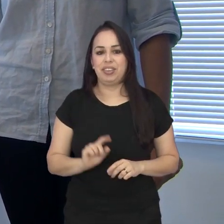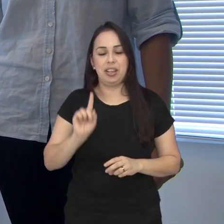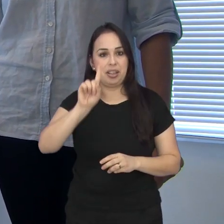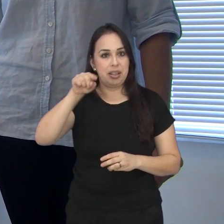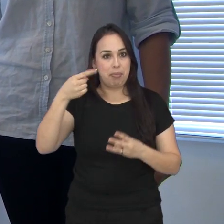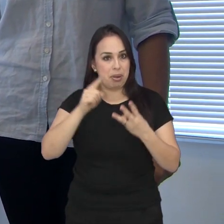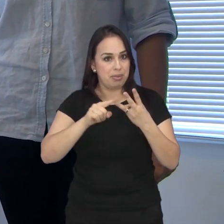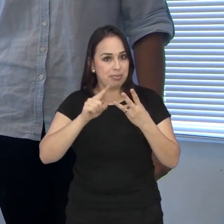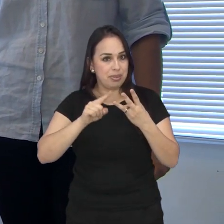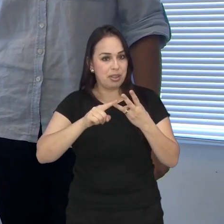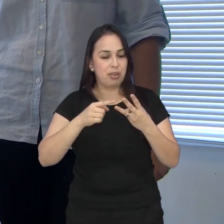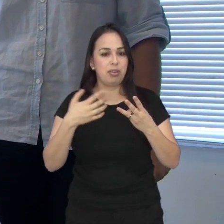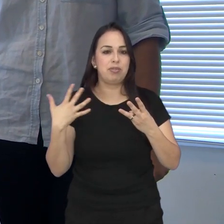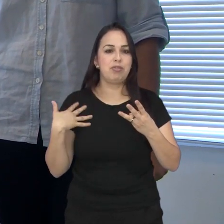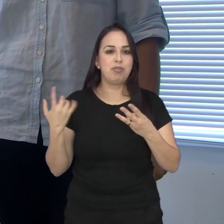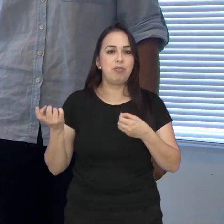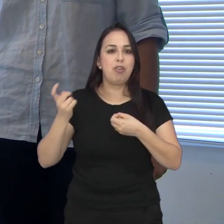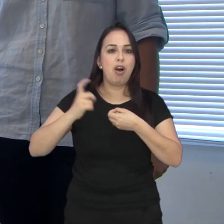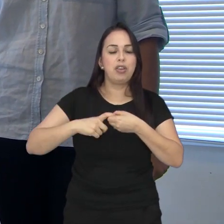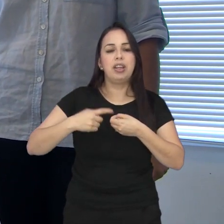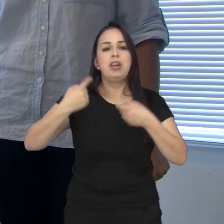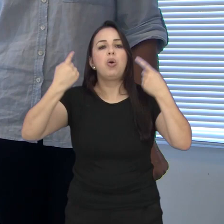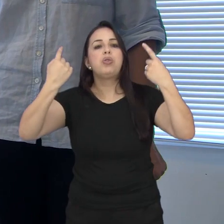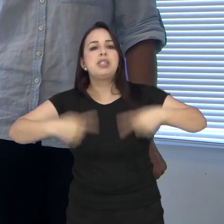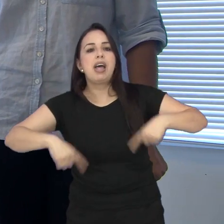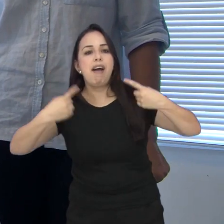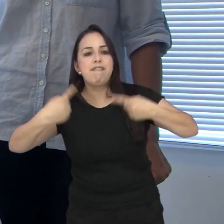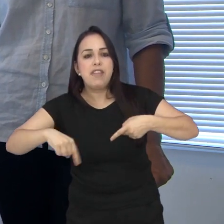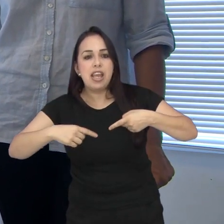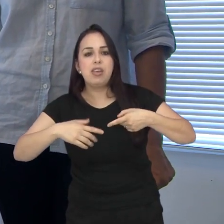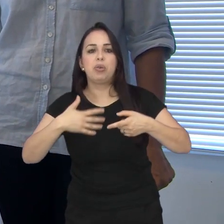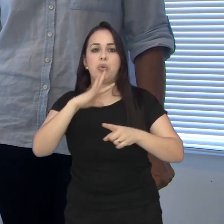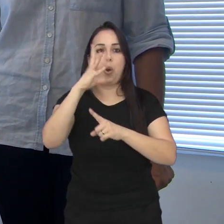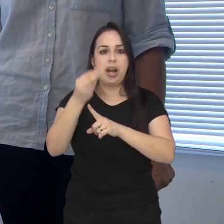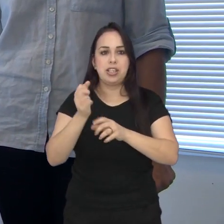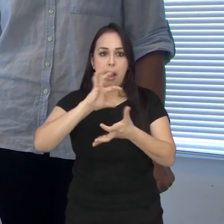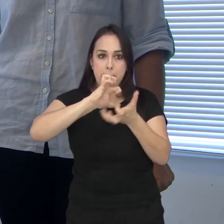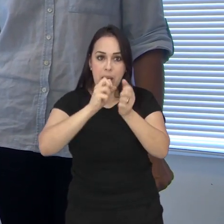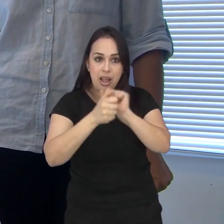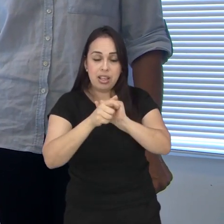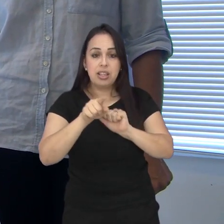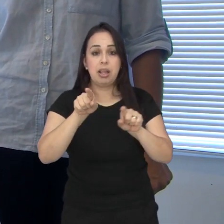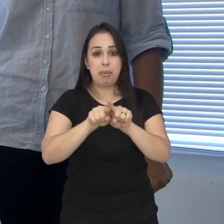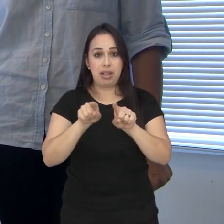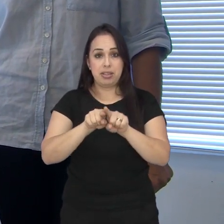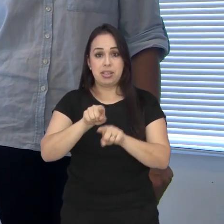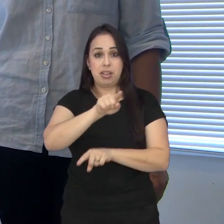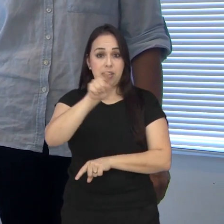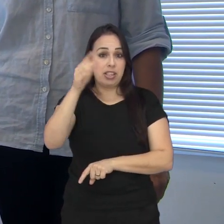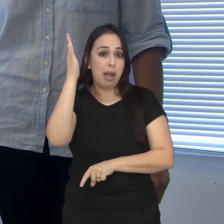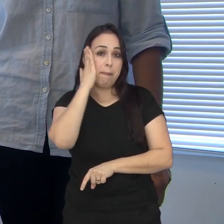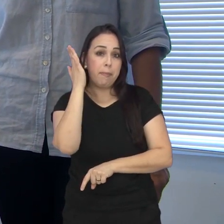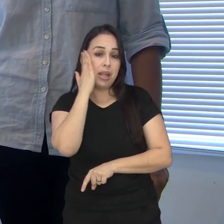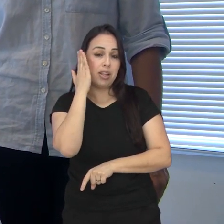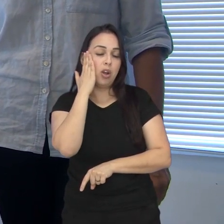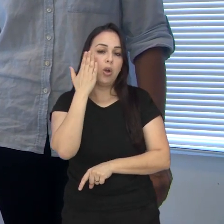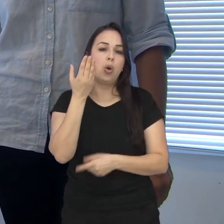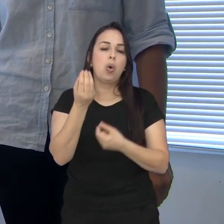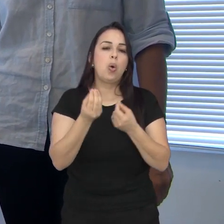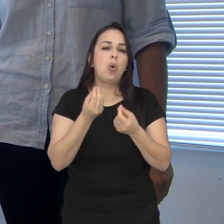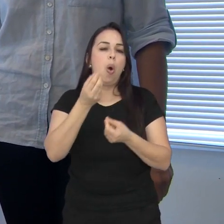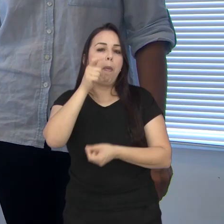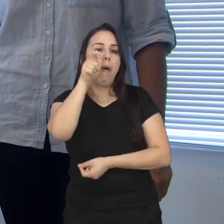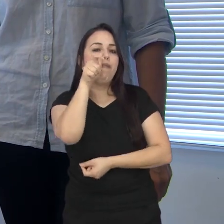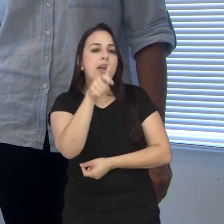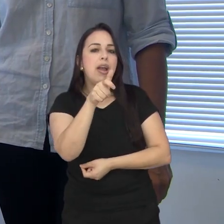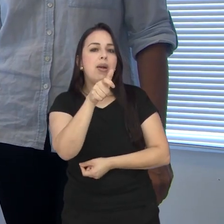ateliê? Ó, no próximo bloco a gente volta para conversar sobre os desafios, né, dessa vida de artista plástica, e você vai ficar sabendo como